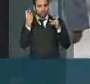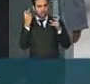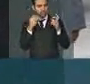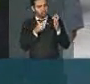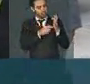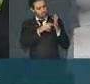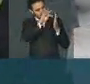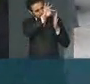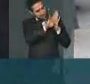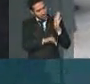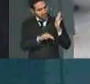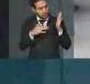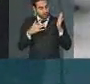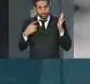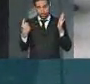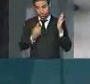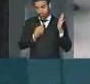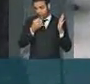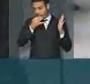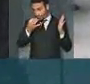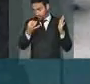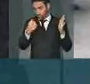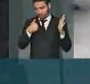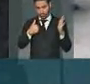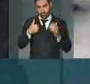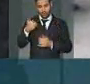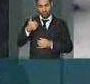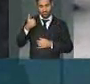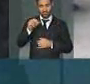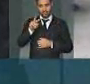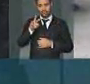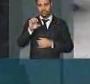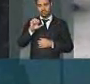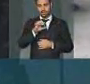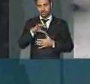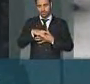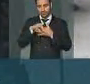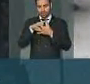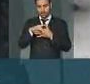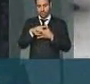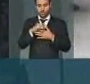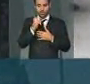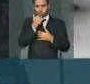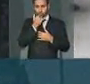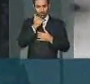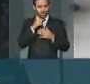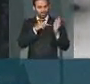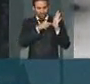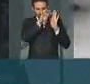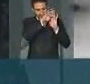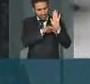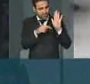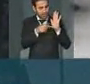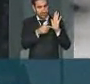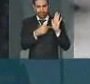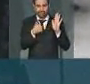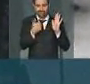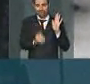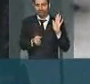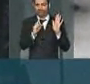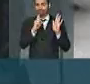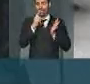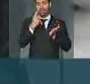presidente, pelo menos do nosso ponto de vista, falo como vice-líder da minoria, não é possível fechar um acordo. Pelo motivo que eu aqui disse,